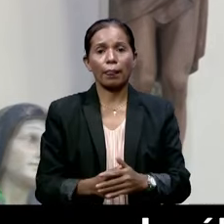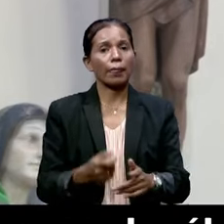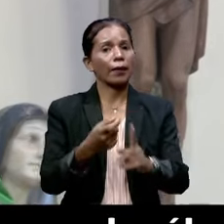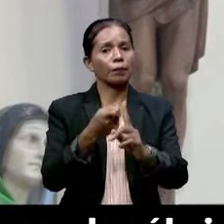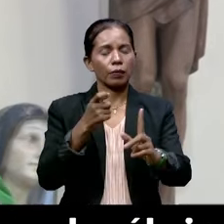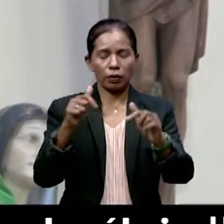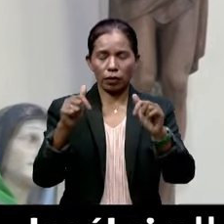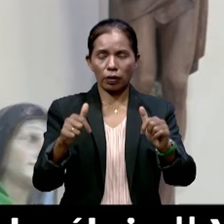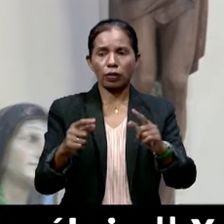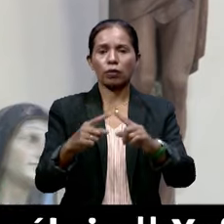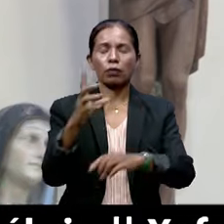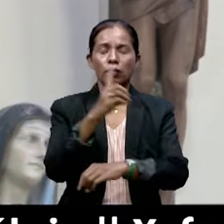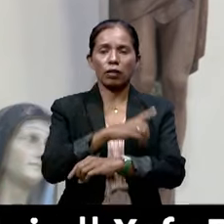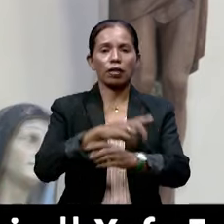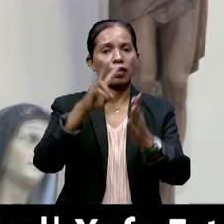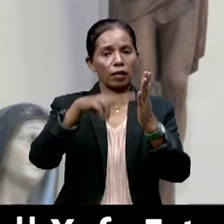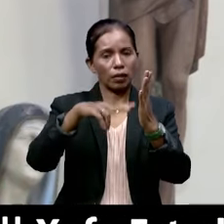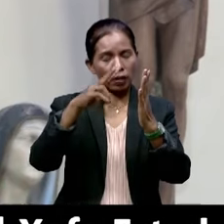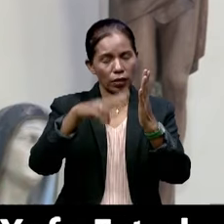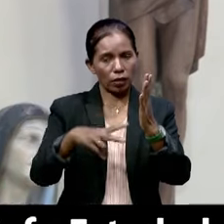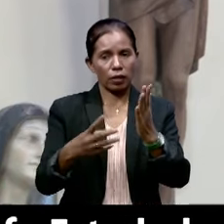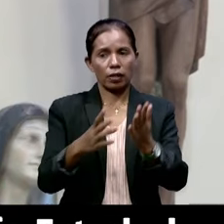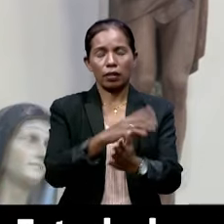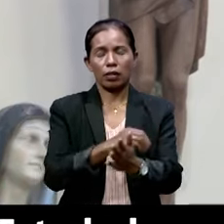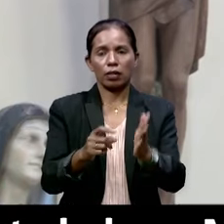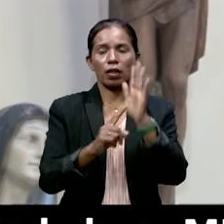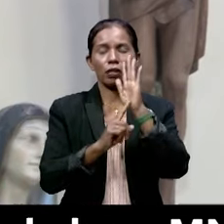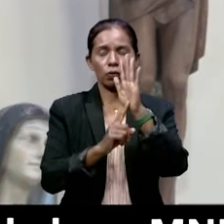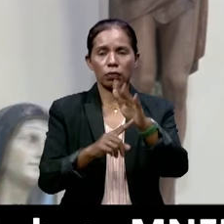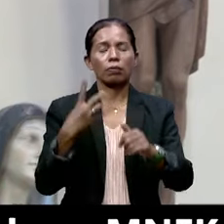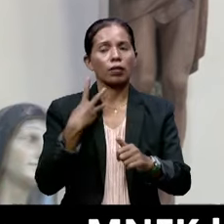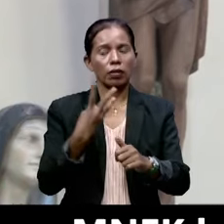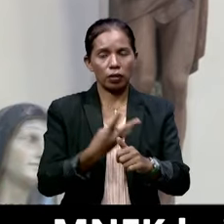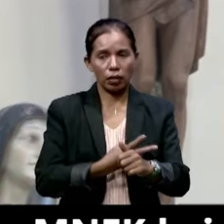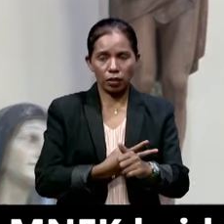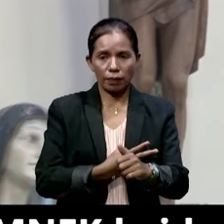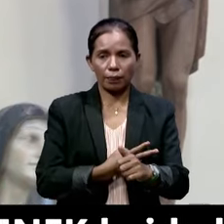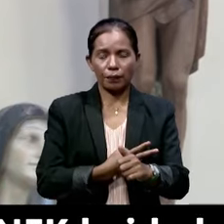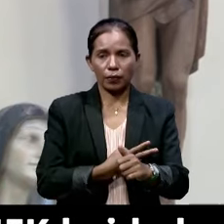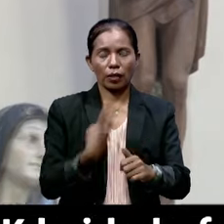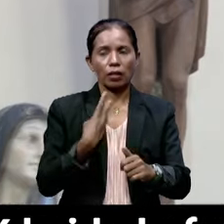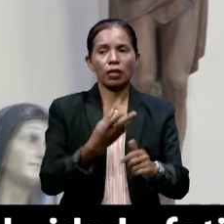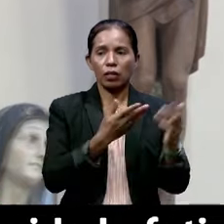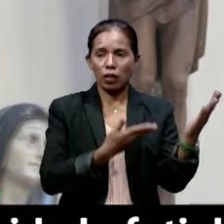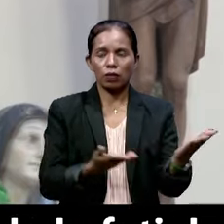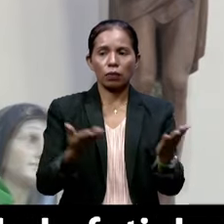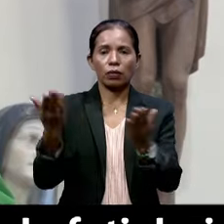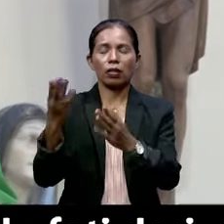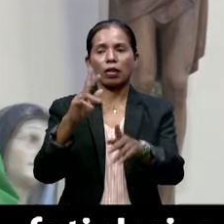ne, ou em leitura siramos, a cara que acentua ba ida. Pelo menos, ita lori, Emma